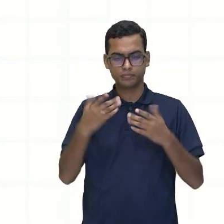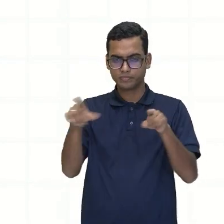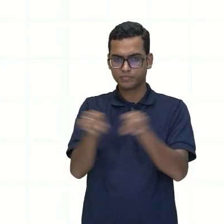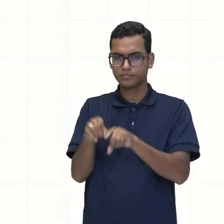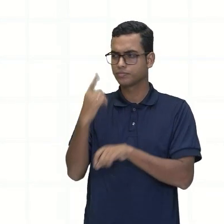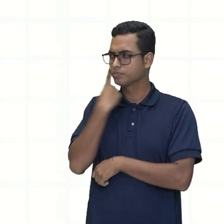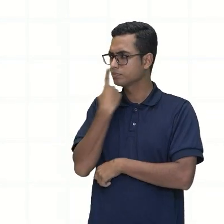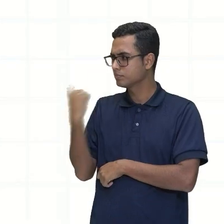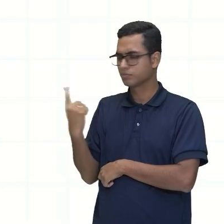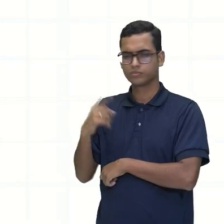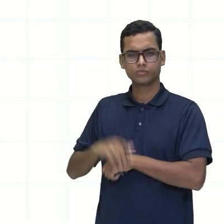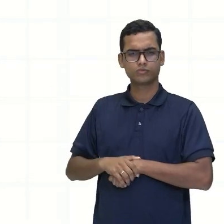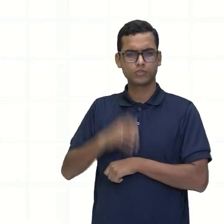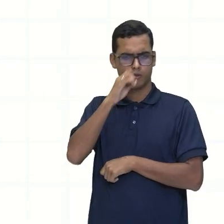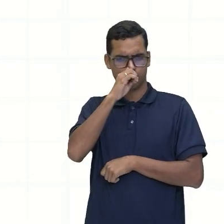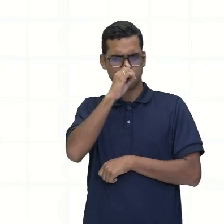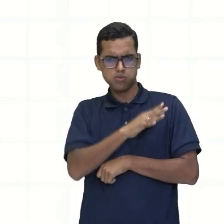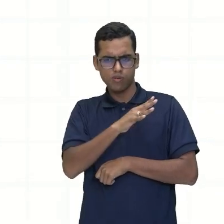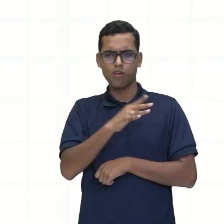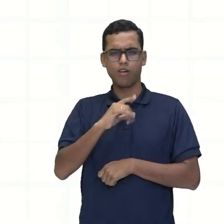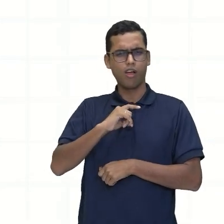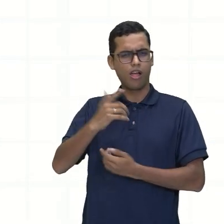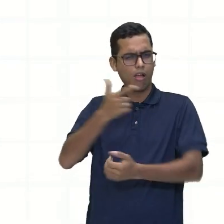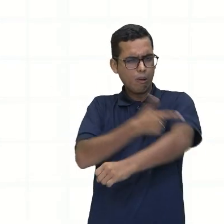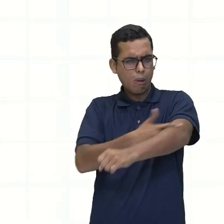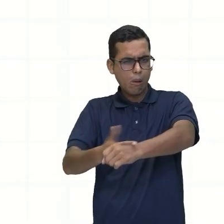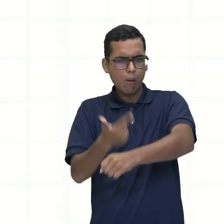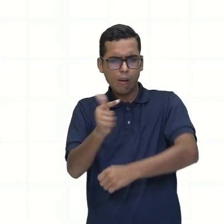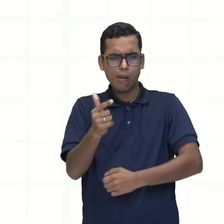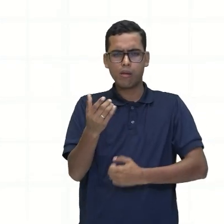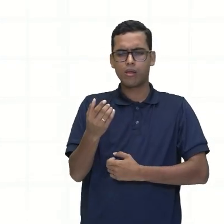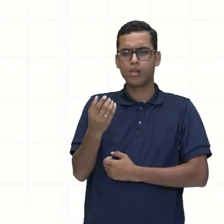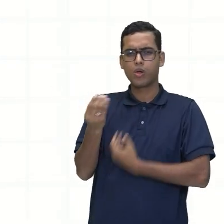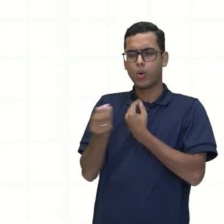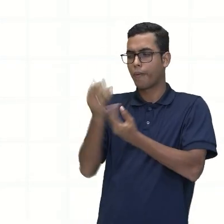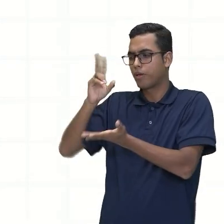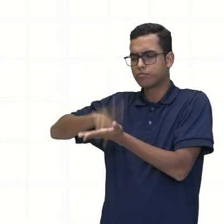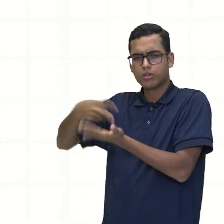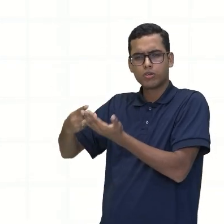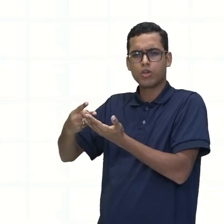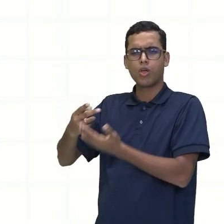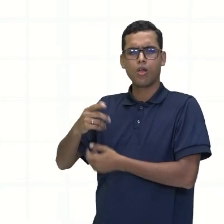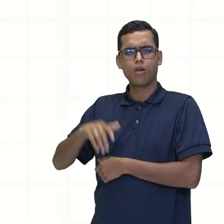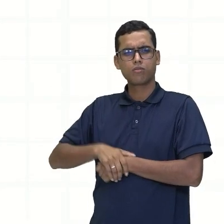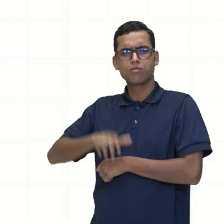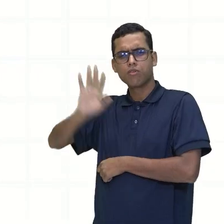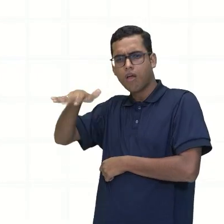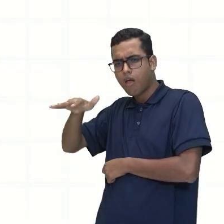pouco de dinheiro, é uma forma rude de se falar, rude, tá certo? Evite isso.